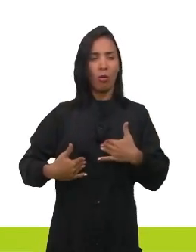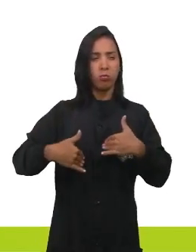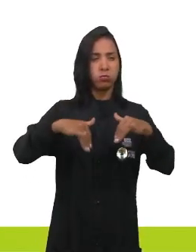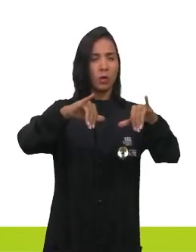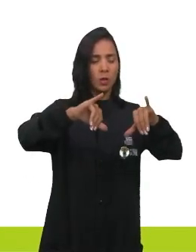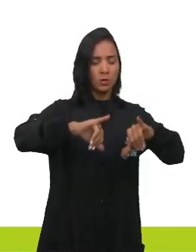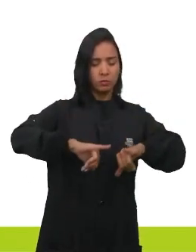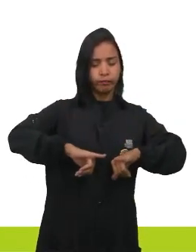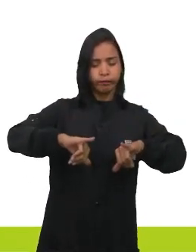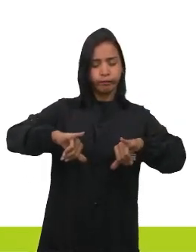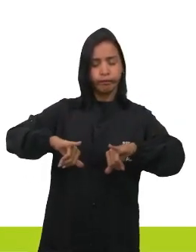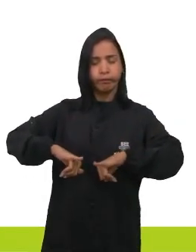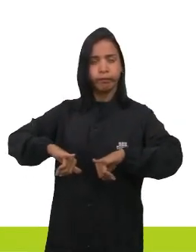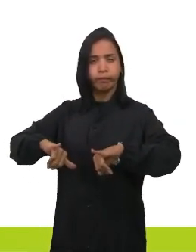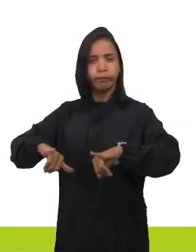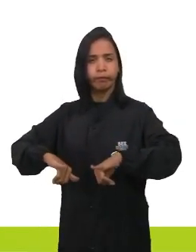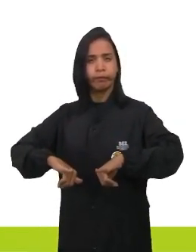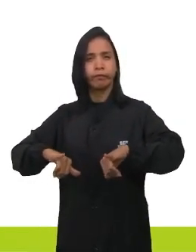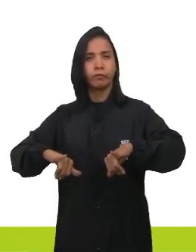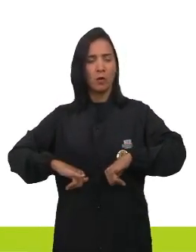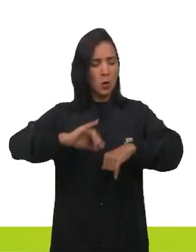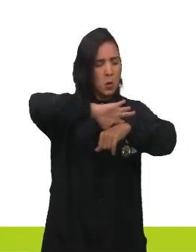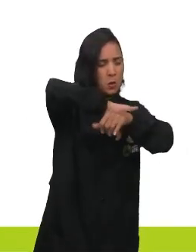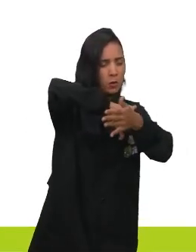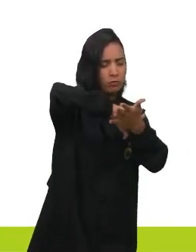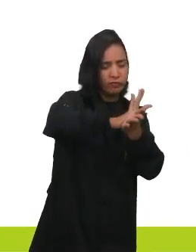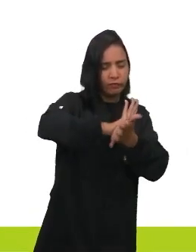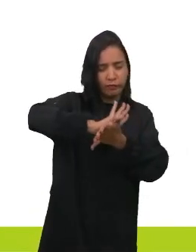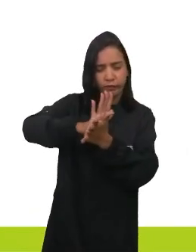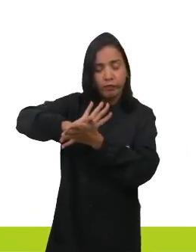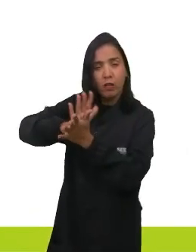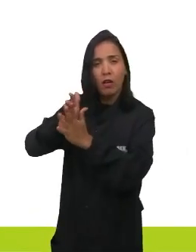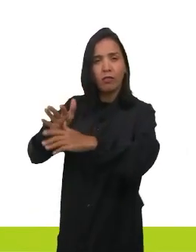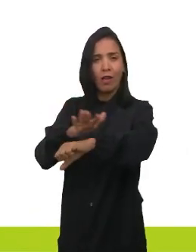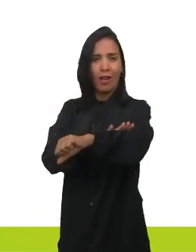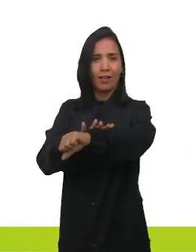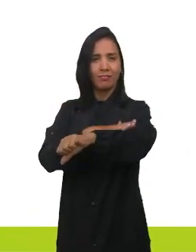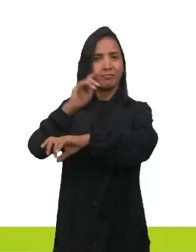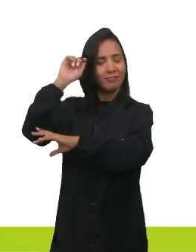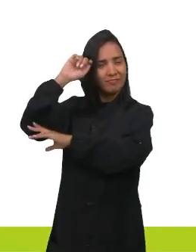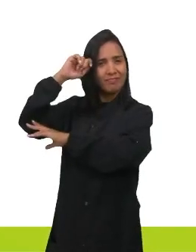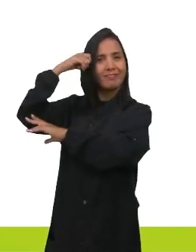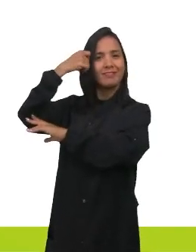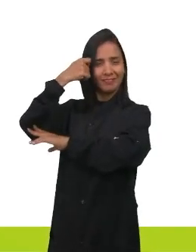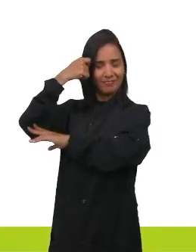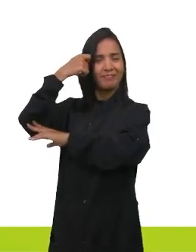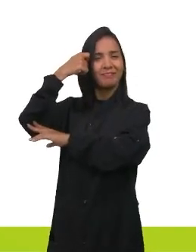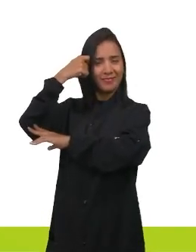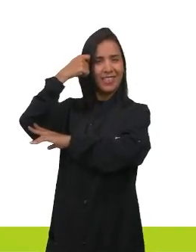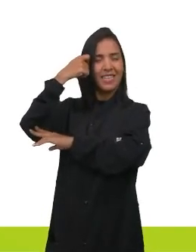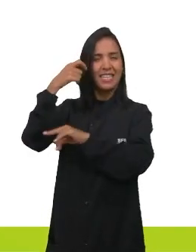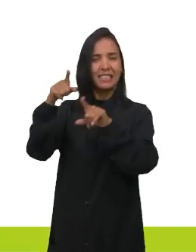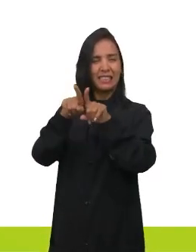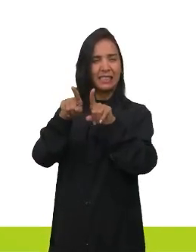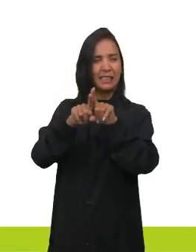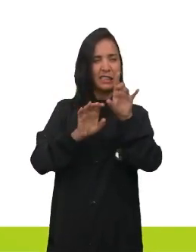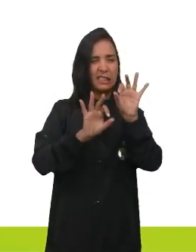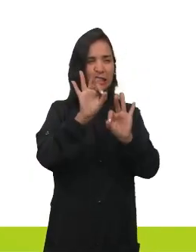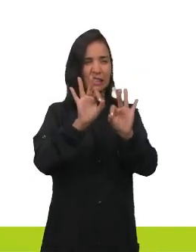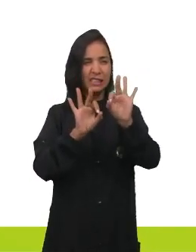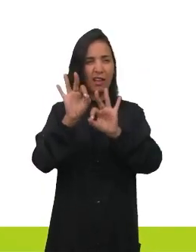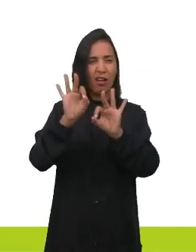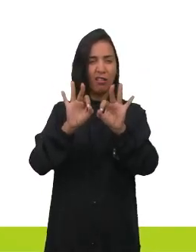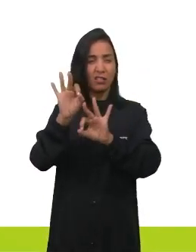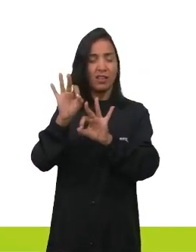longo gemer da raça Marte, orquestração satânica de todos os soluços, de todas as